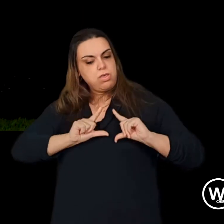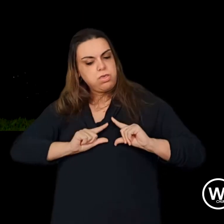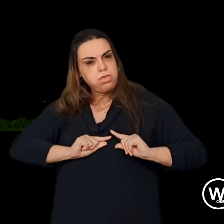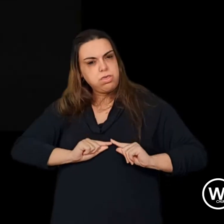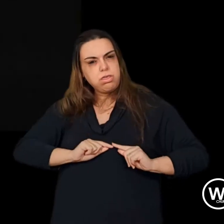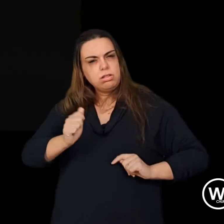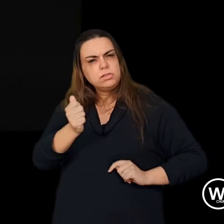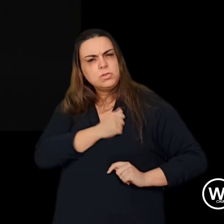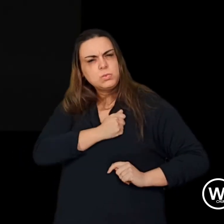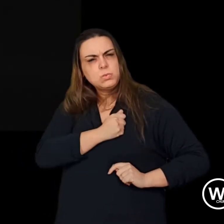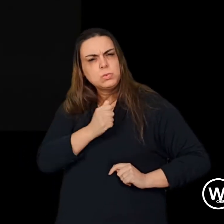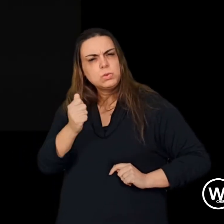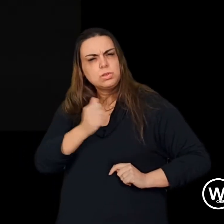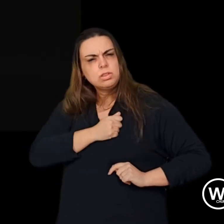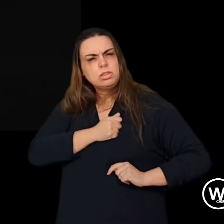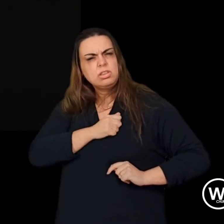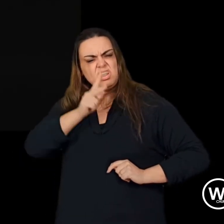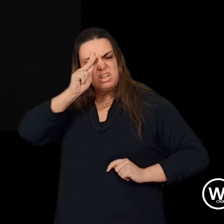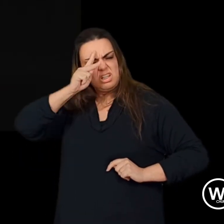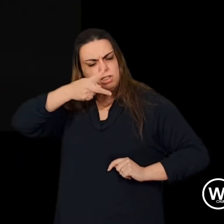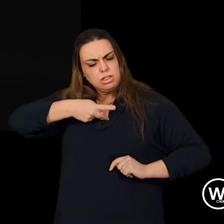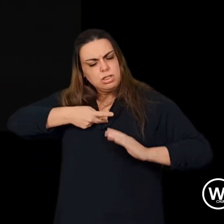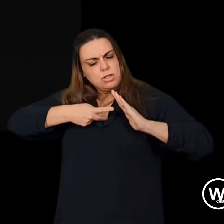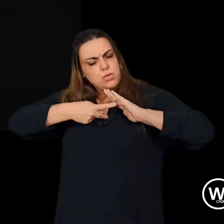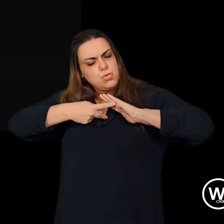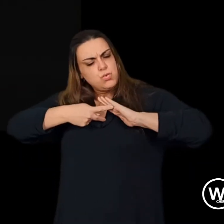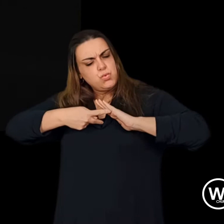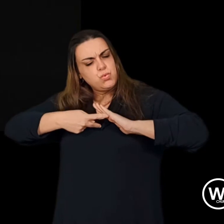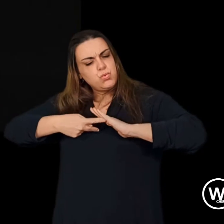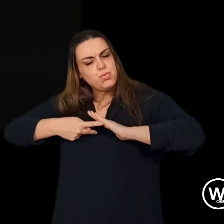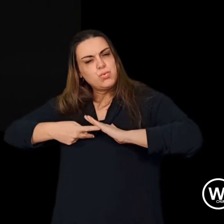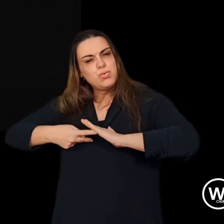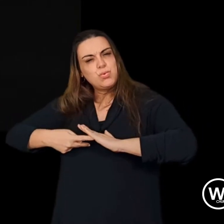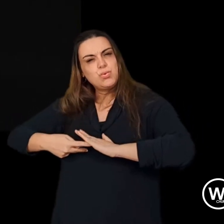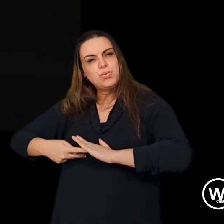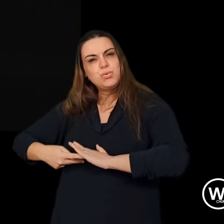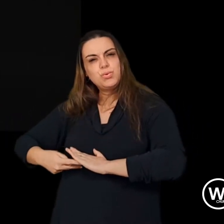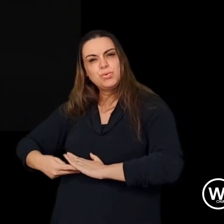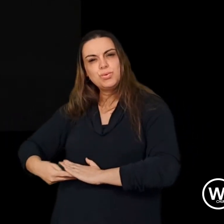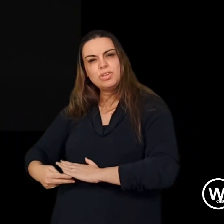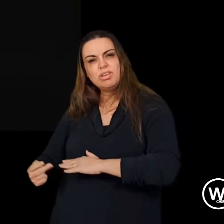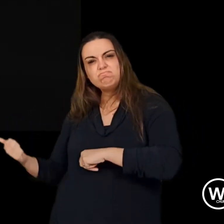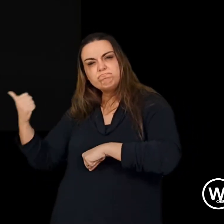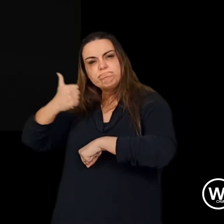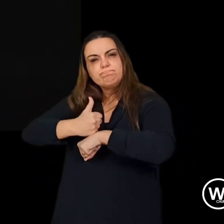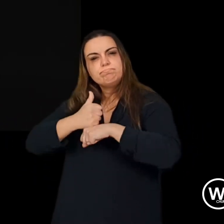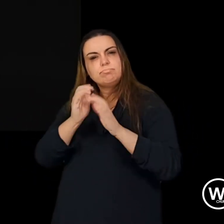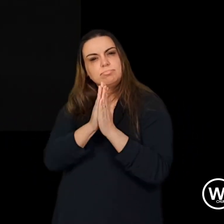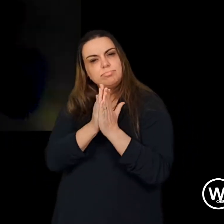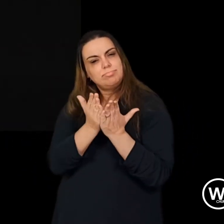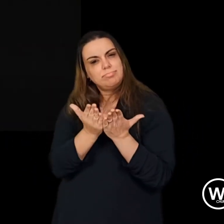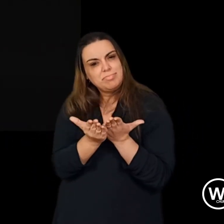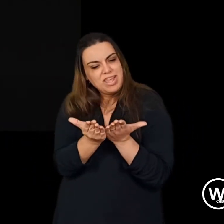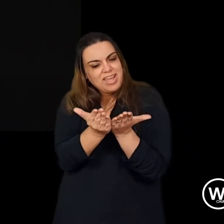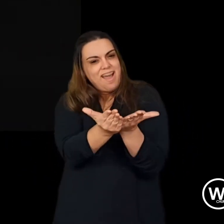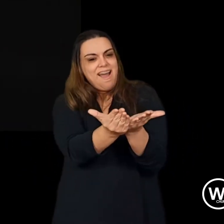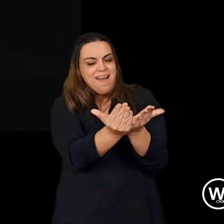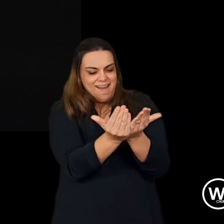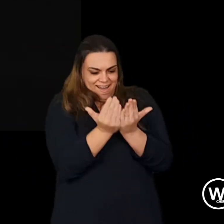Jesus fez, ele se esvaziou de si mesmo e permitiu ser preenchido pelo poder que há no próprio